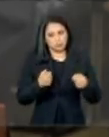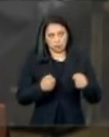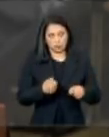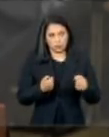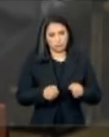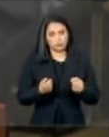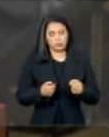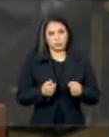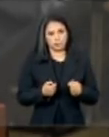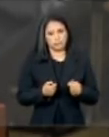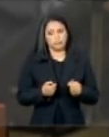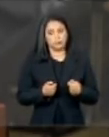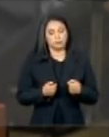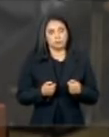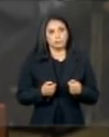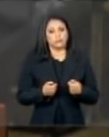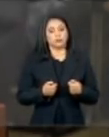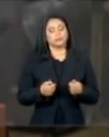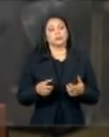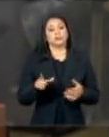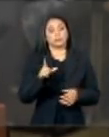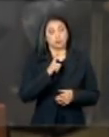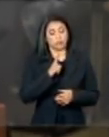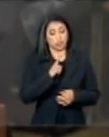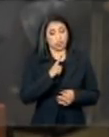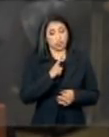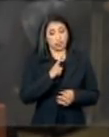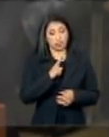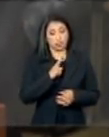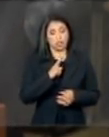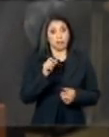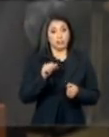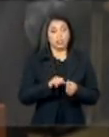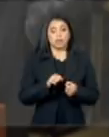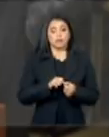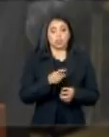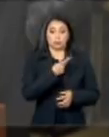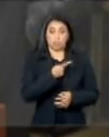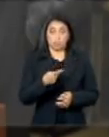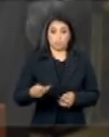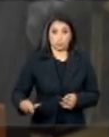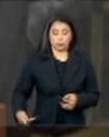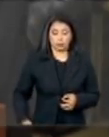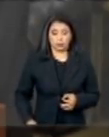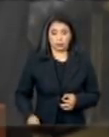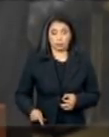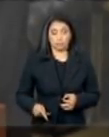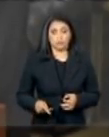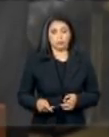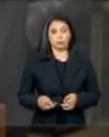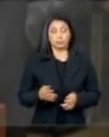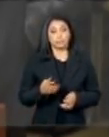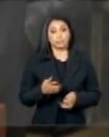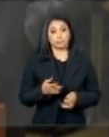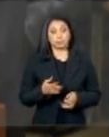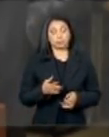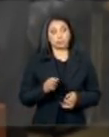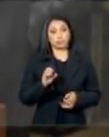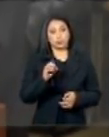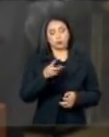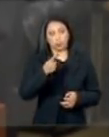composto por que ele é um ato praticado pelo presidente da república diretamente ou mediante delegação